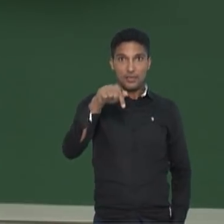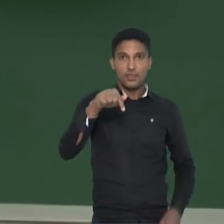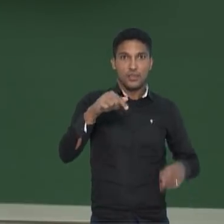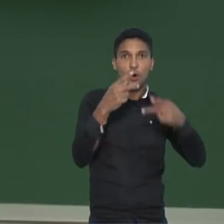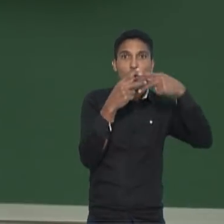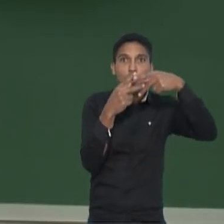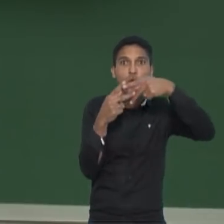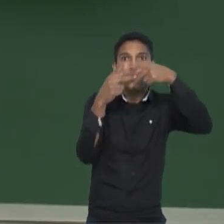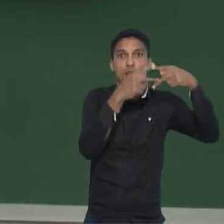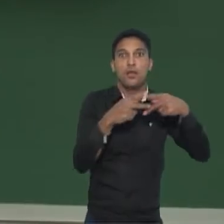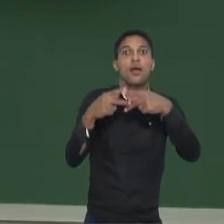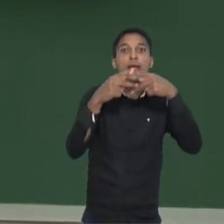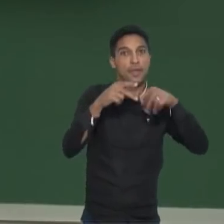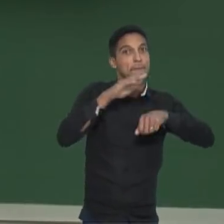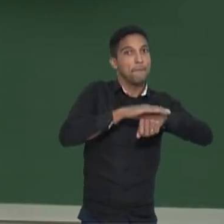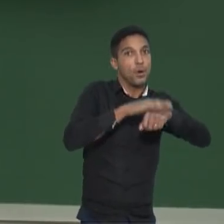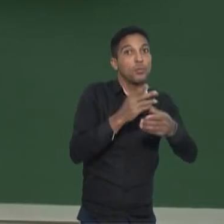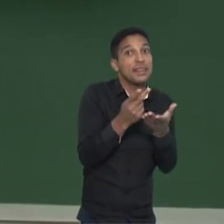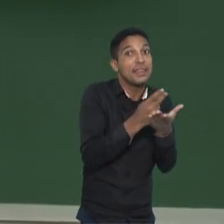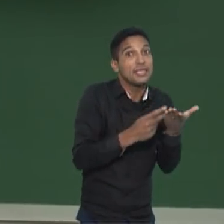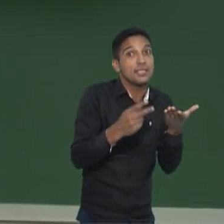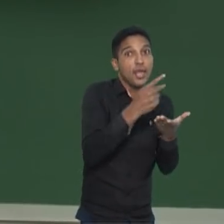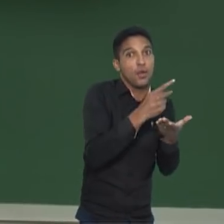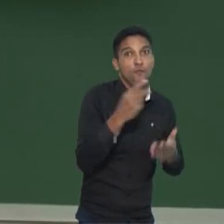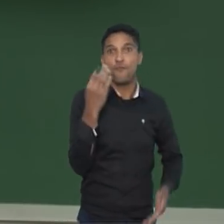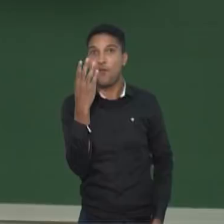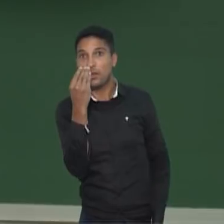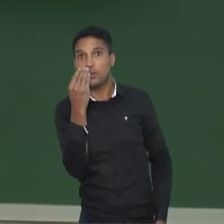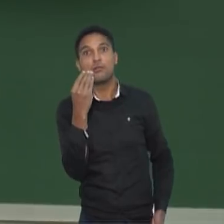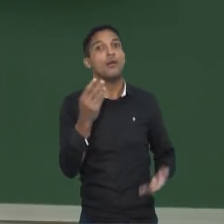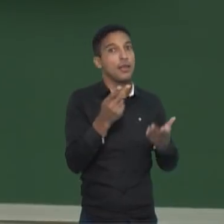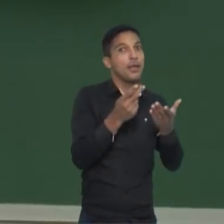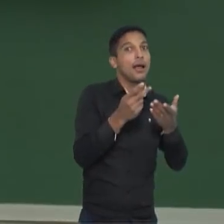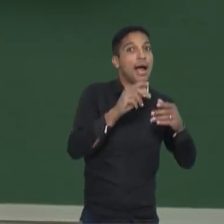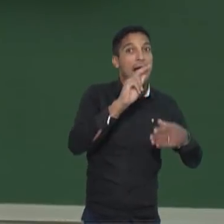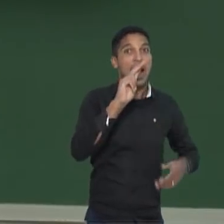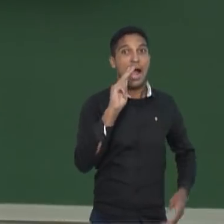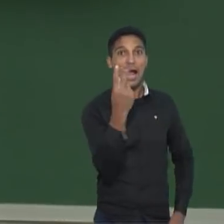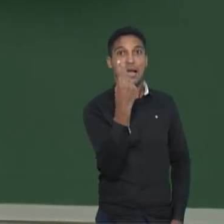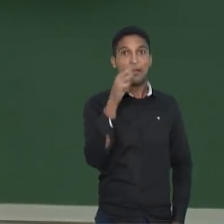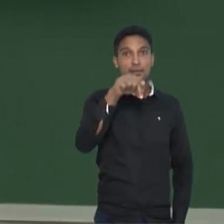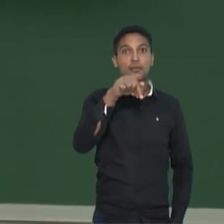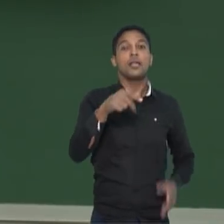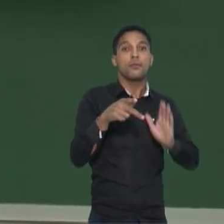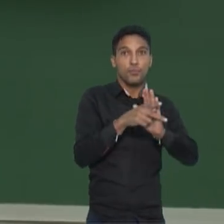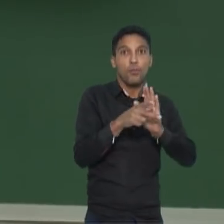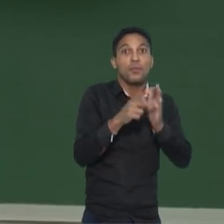mesmo e elas têm essa característica de ser seriados, né? De ser em partes.